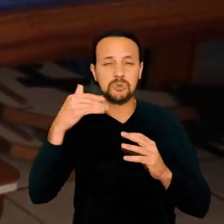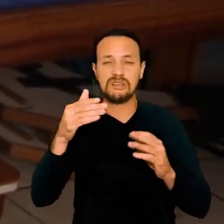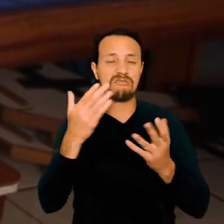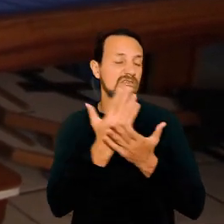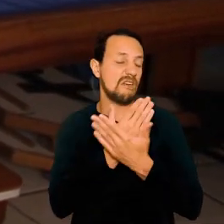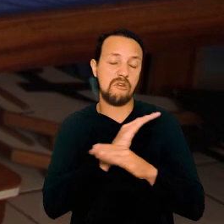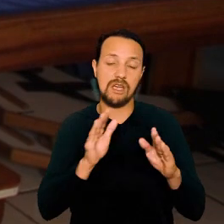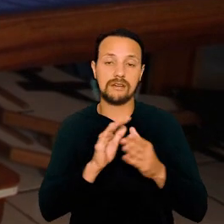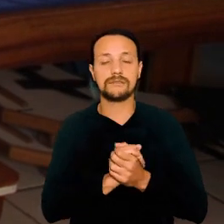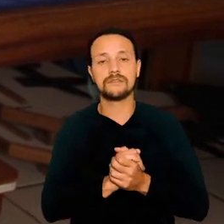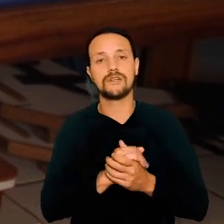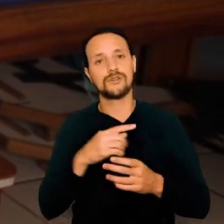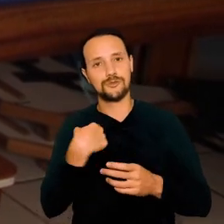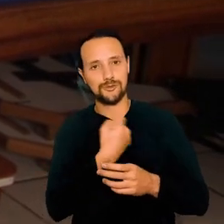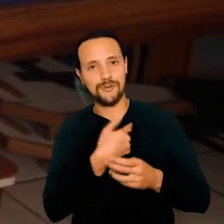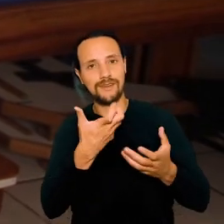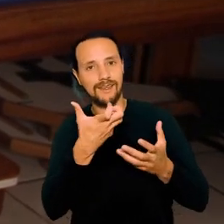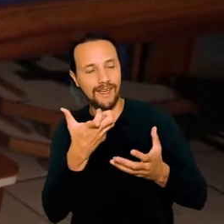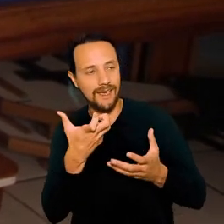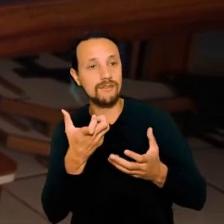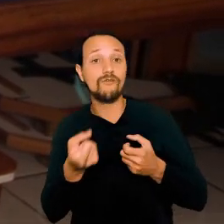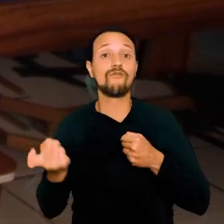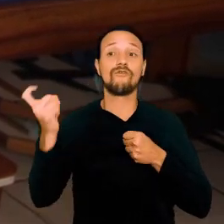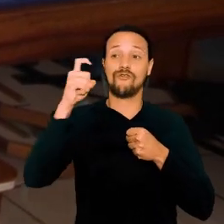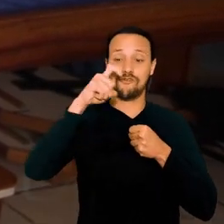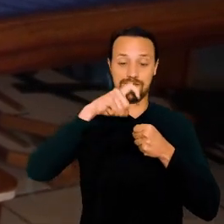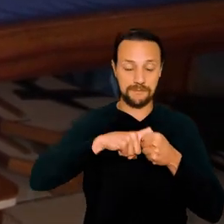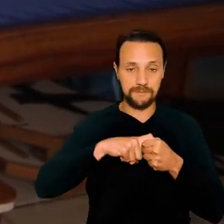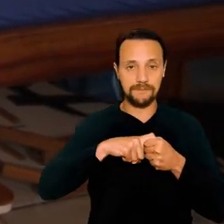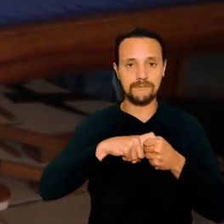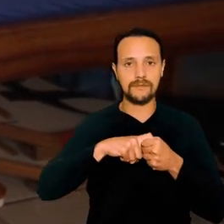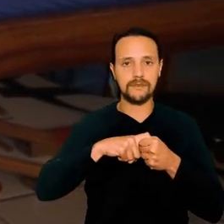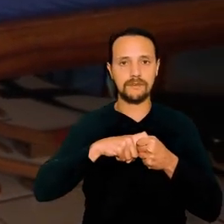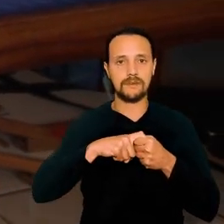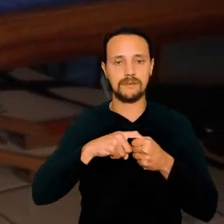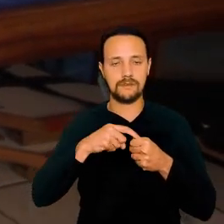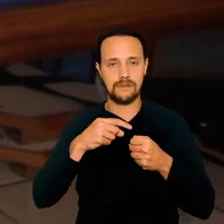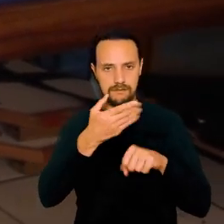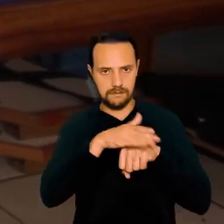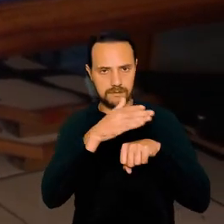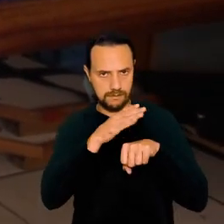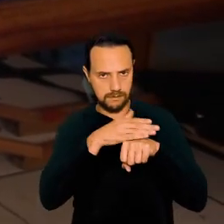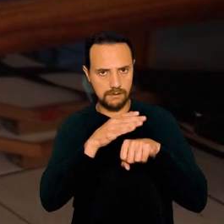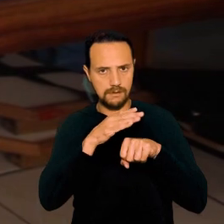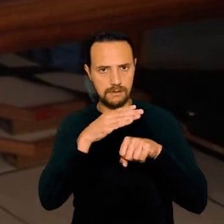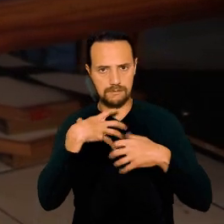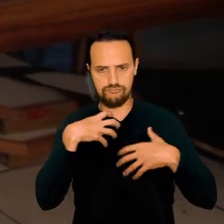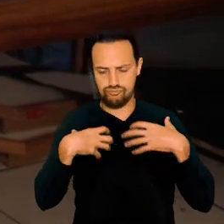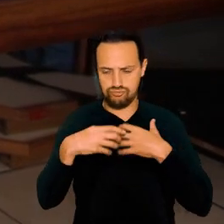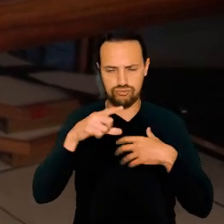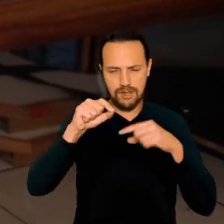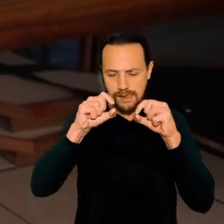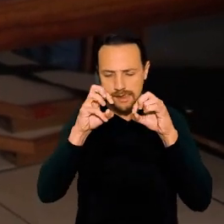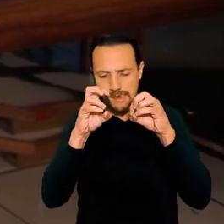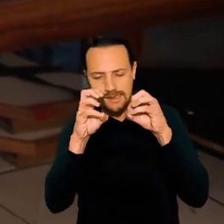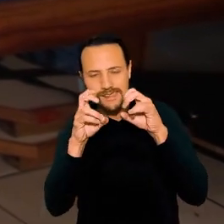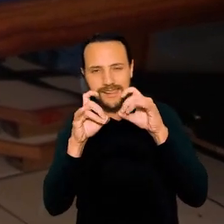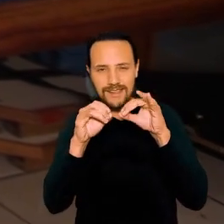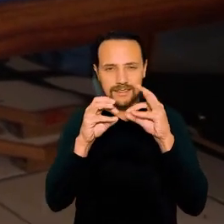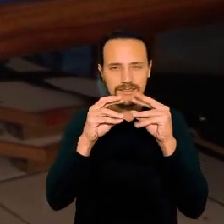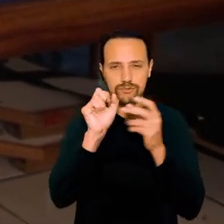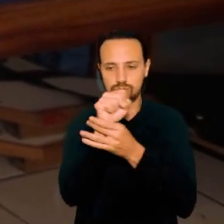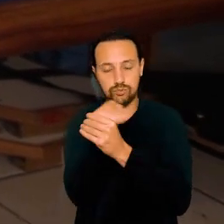Escovar uns dentes, tomar banho, se alimentar, vestir. Então, se a gente pensar, né, se